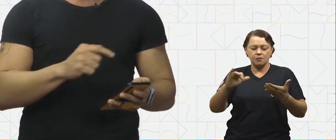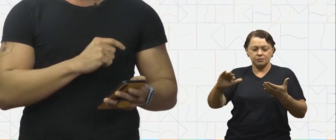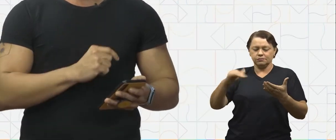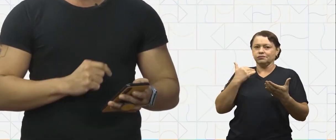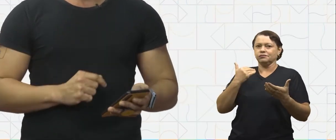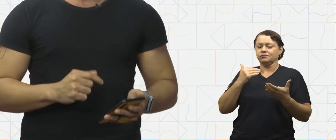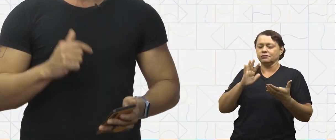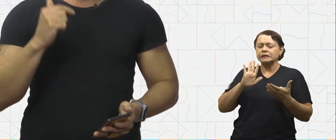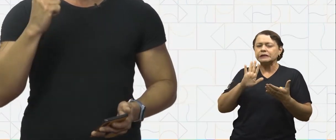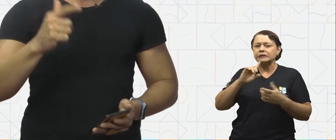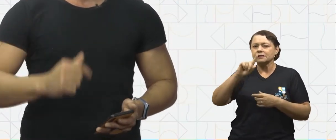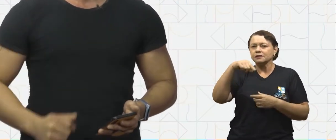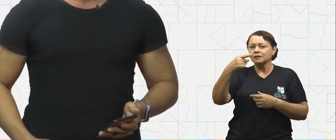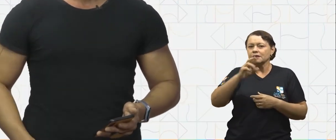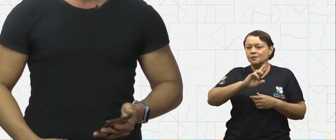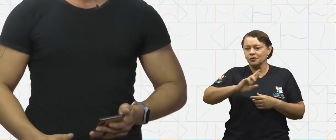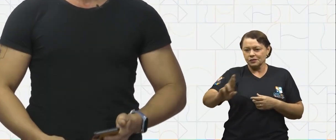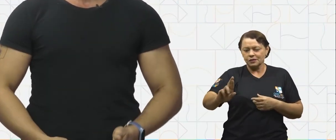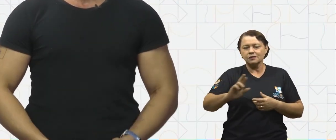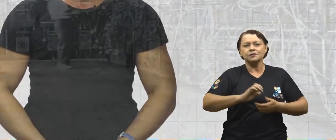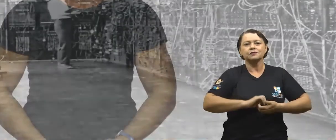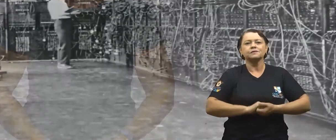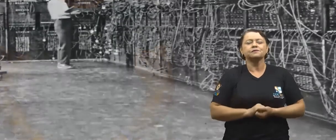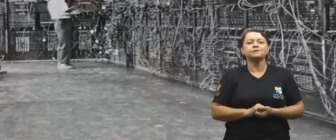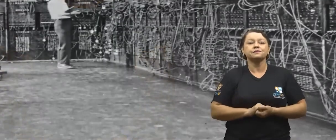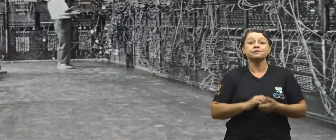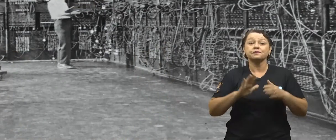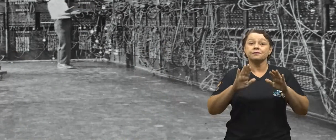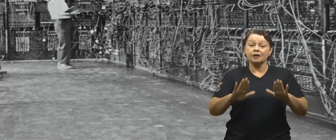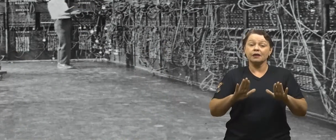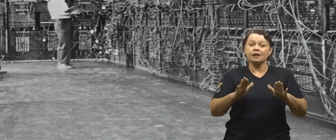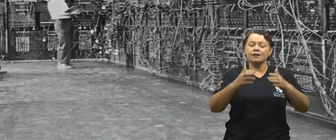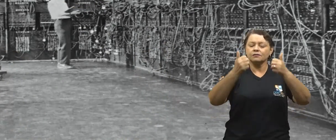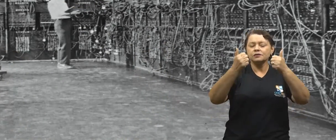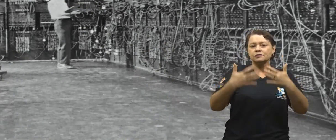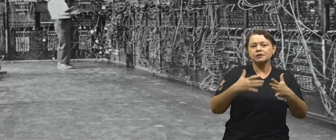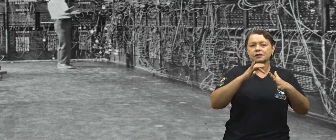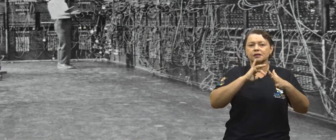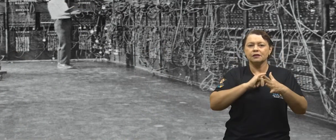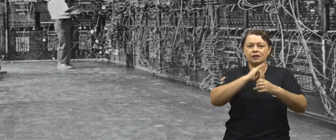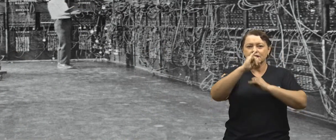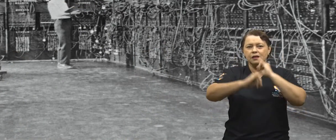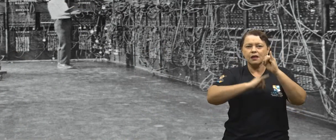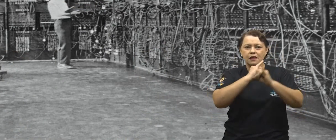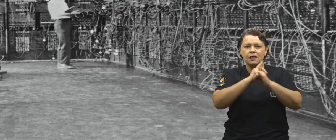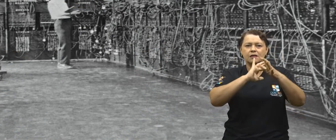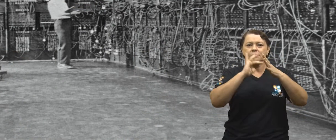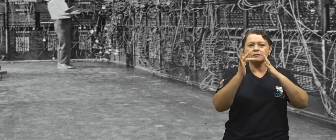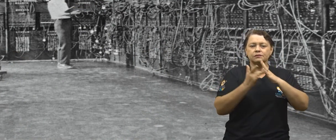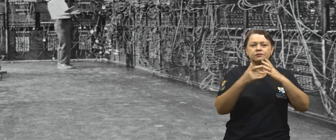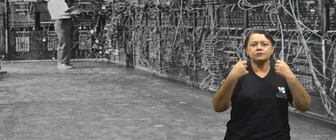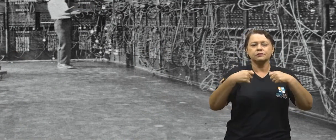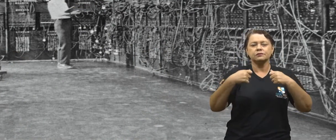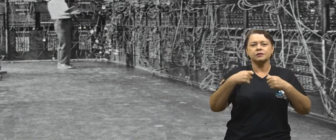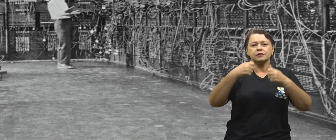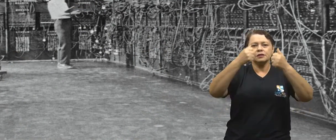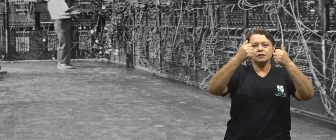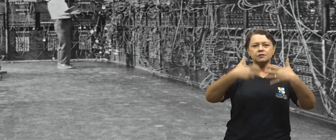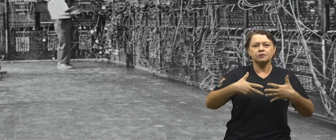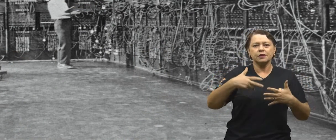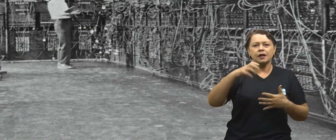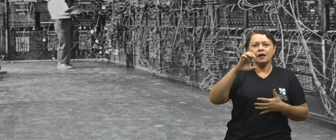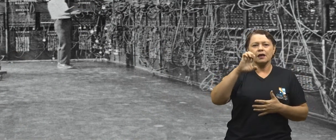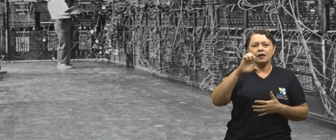Alguém me mandou um direct aqui, mas depois da aula eu respondo. Mas falando em internet, precisamos falar do ENIAC,